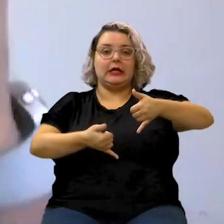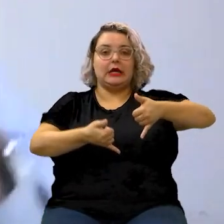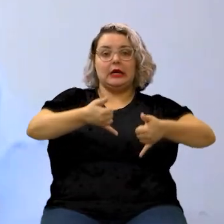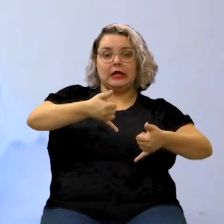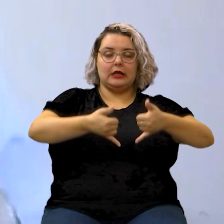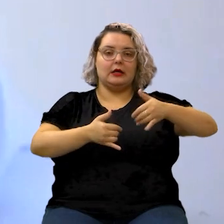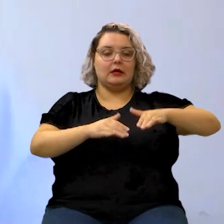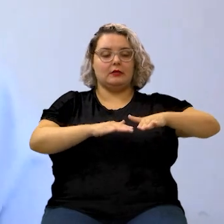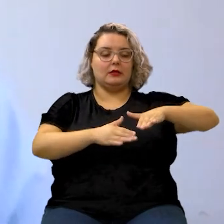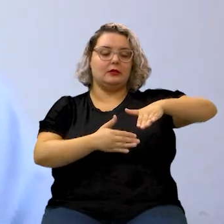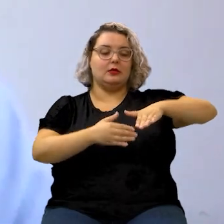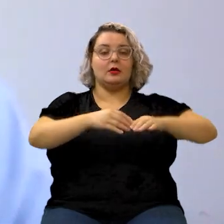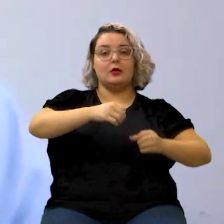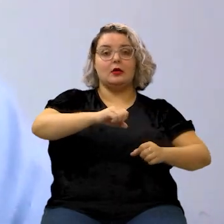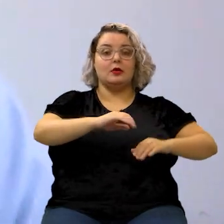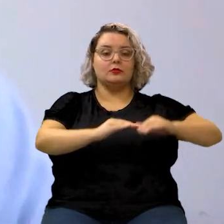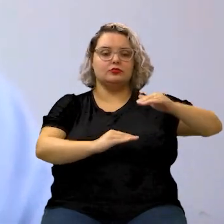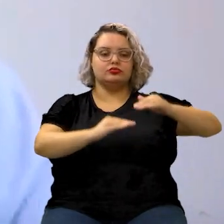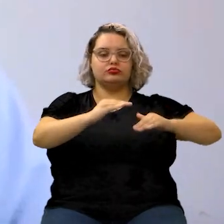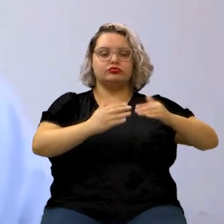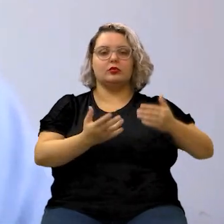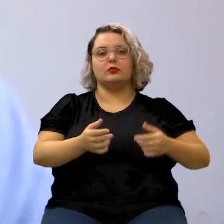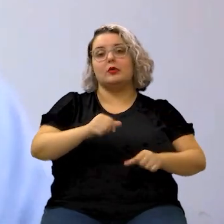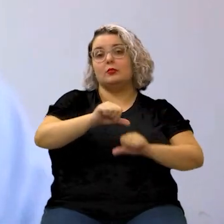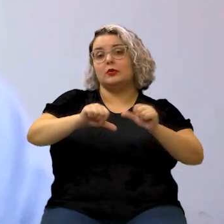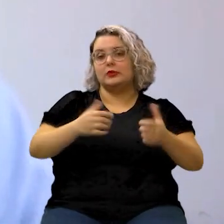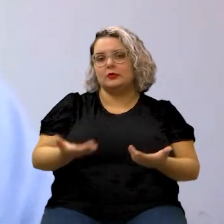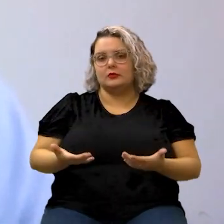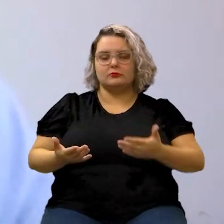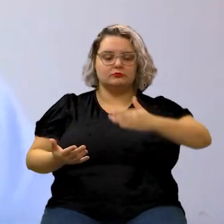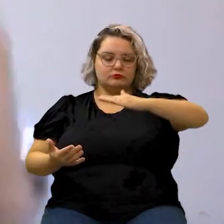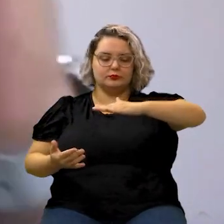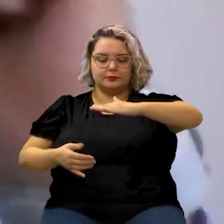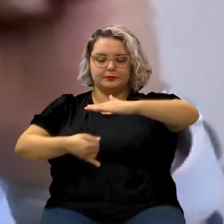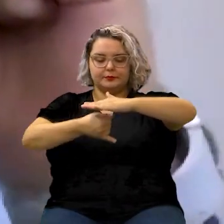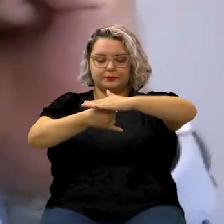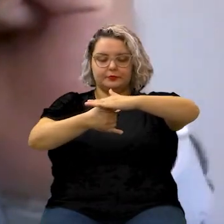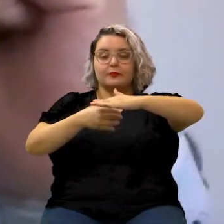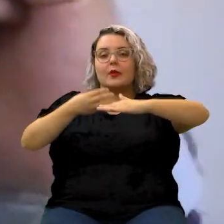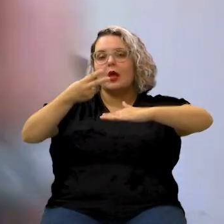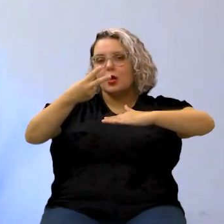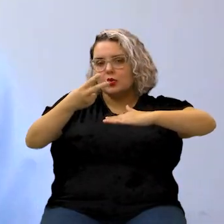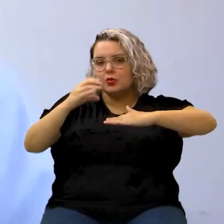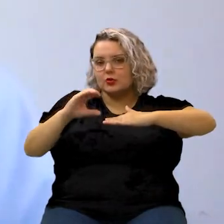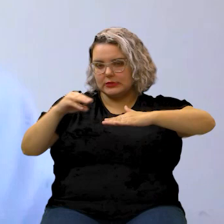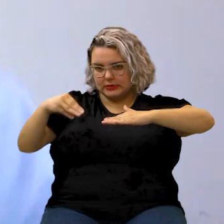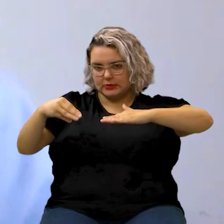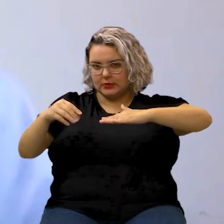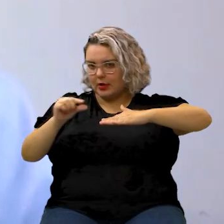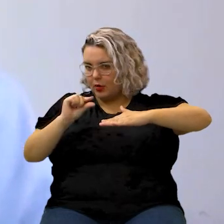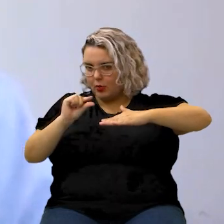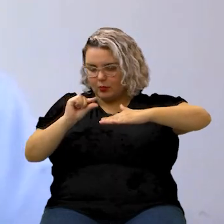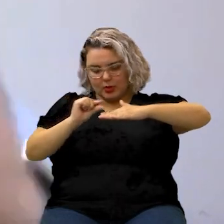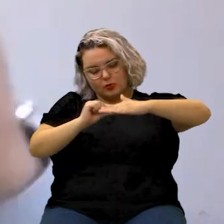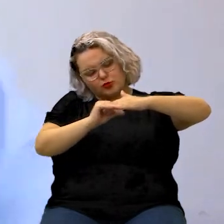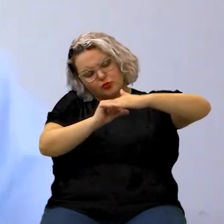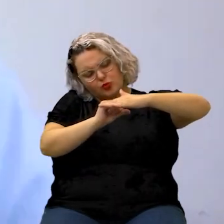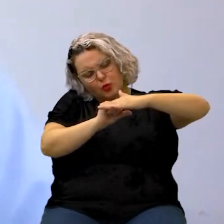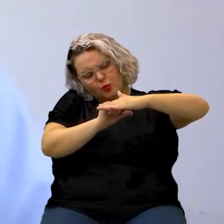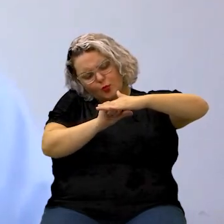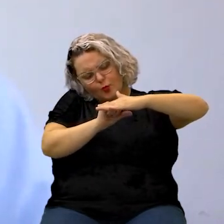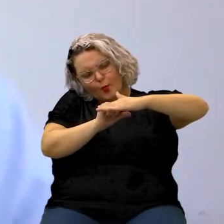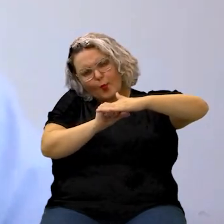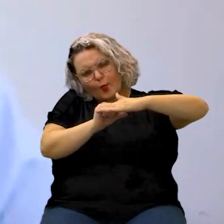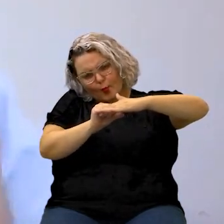mudando essas distribuições de carga. Então, vou colocar em exemplo um salto de 2 centímetros. É o mínimo que existe, né? Um saltinho